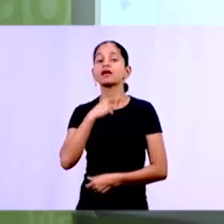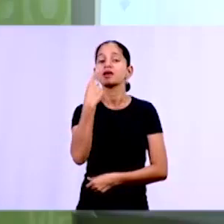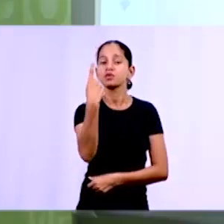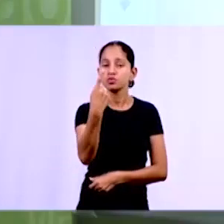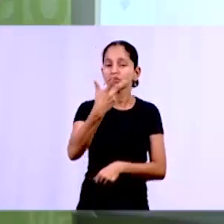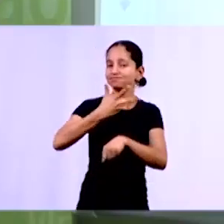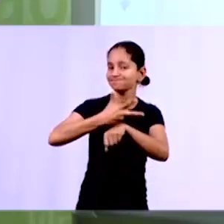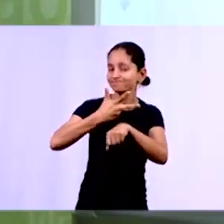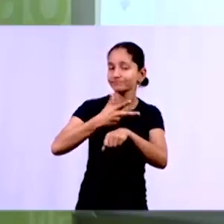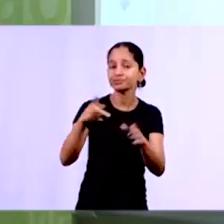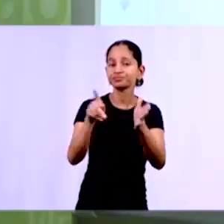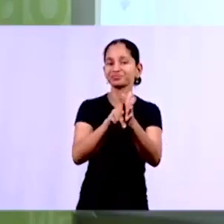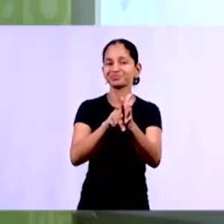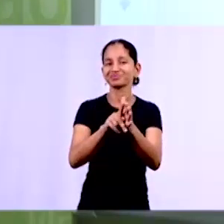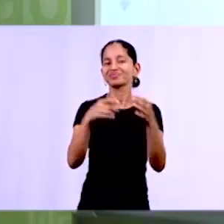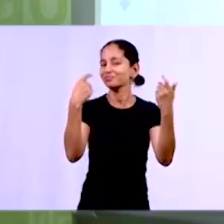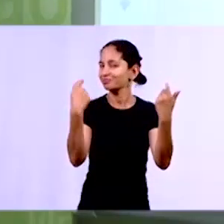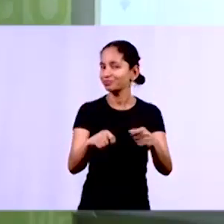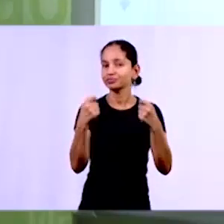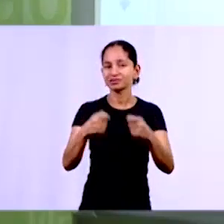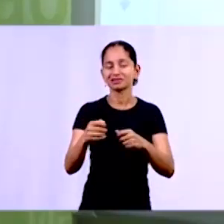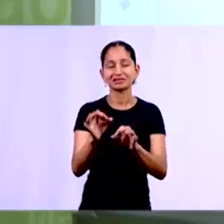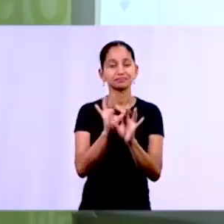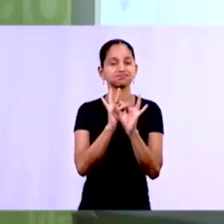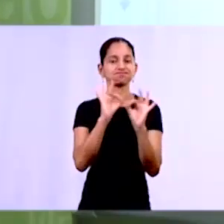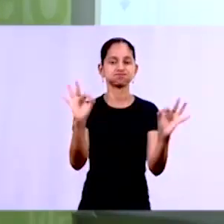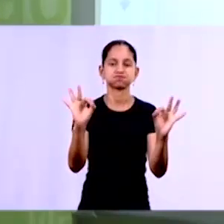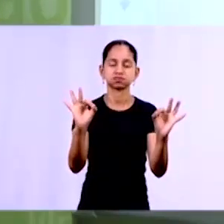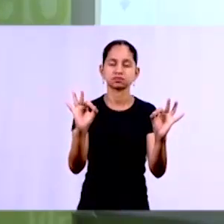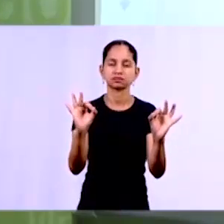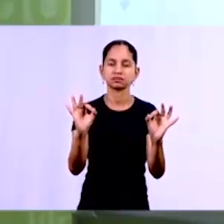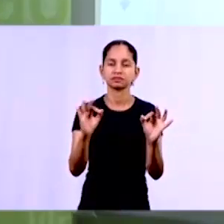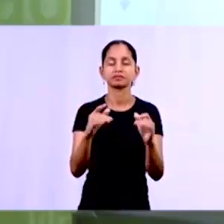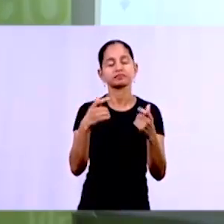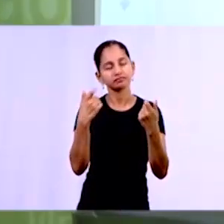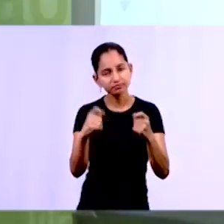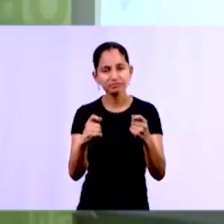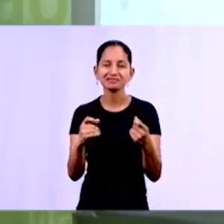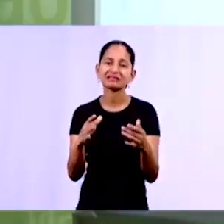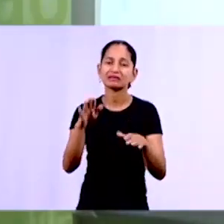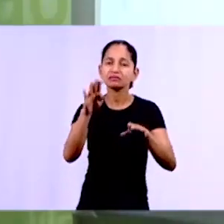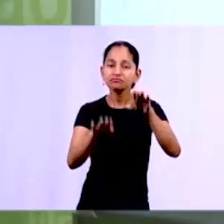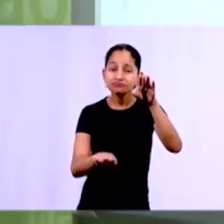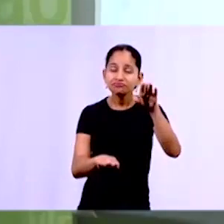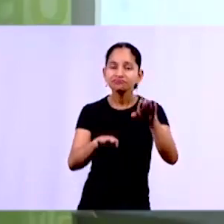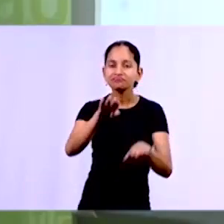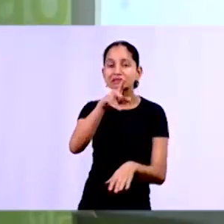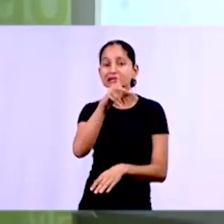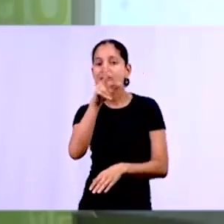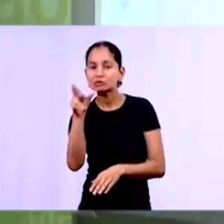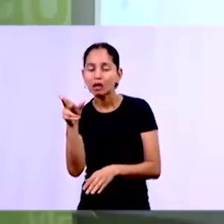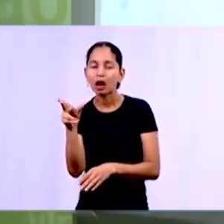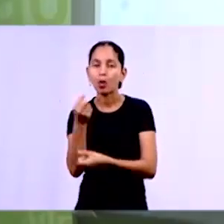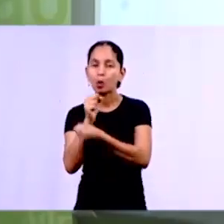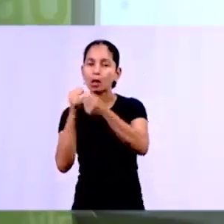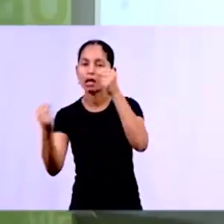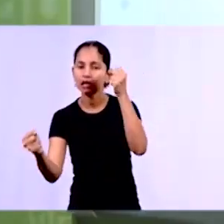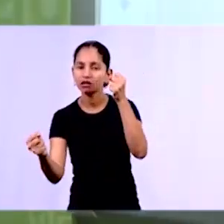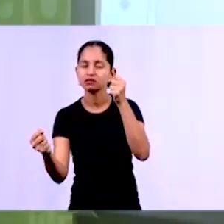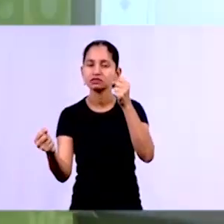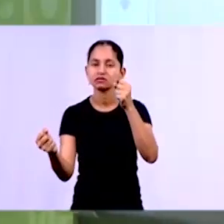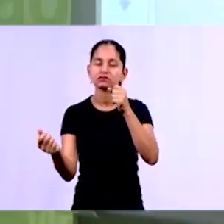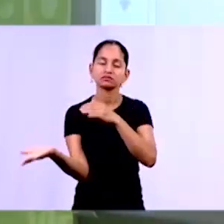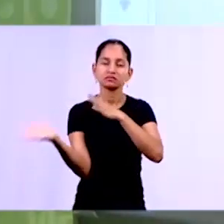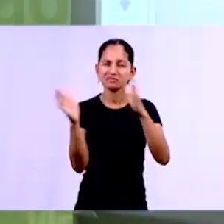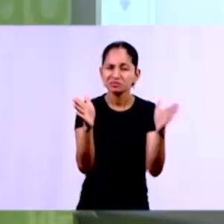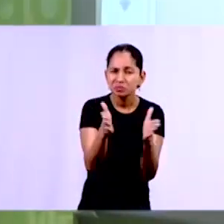vídeo. E edição de vídeo precisa de computadores muito poderosos, né? Então não chega a ser um desktop padrão, um computador de pequeno porte. Ele